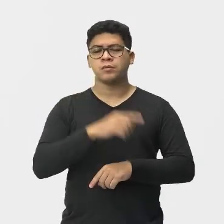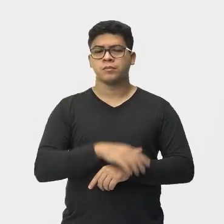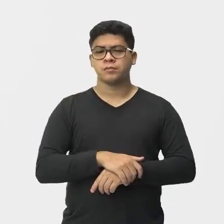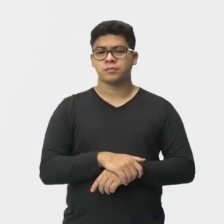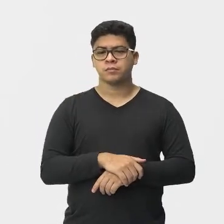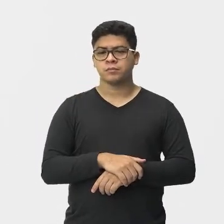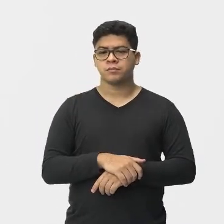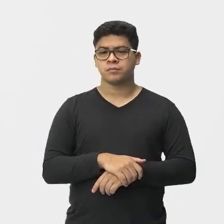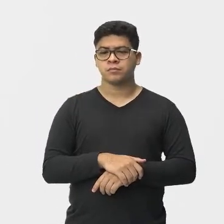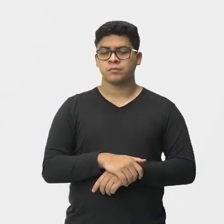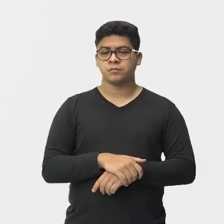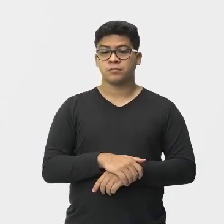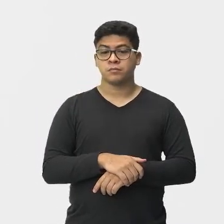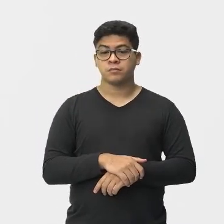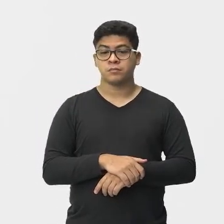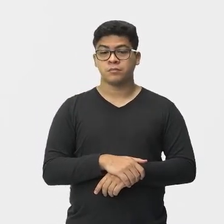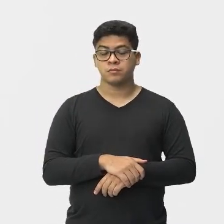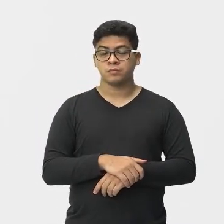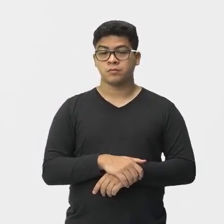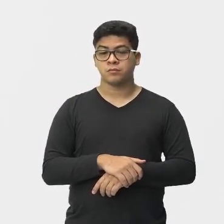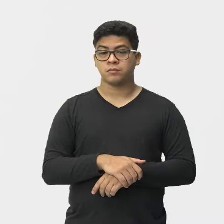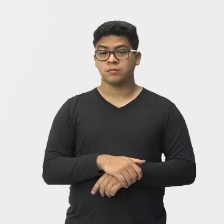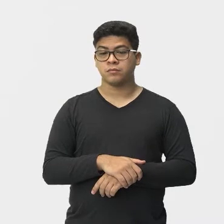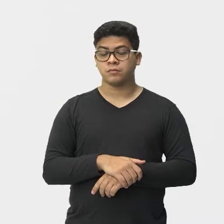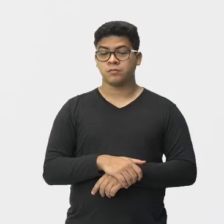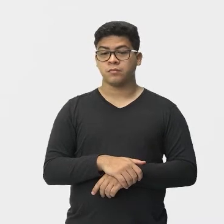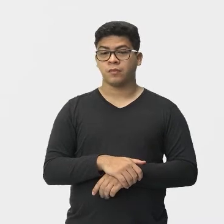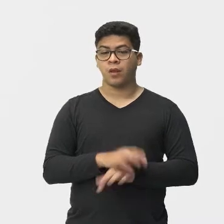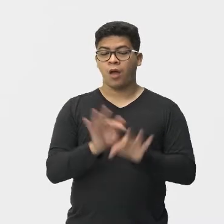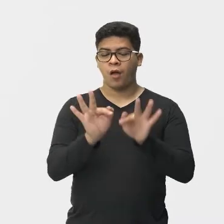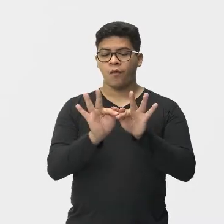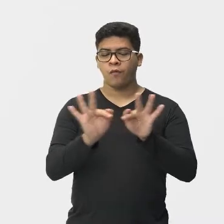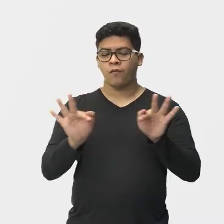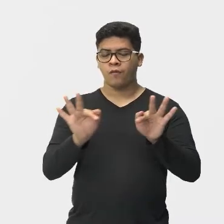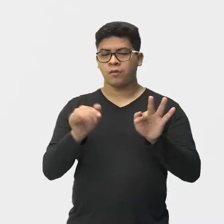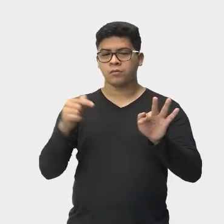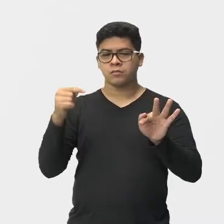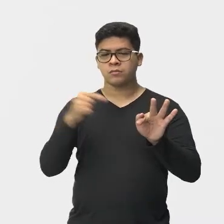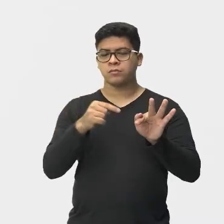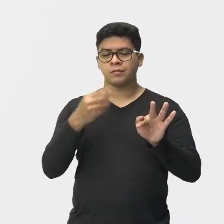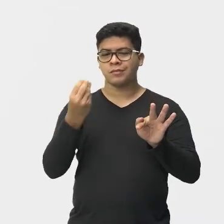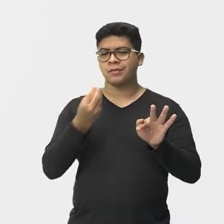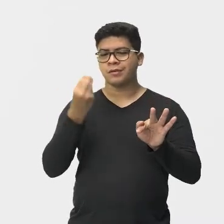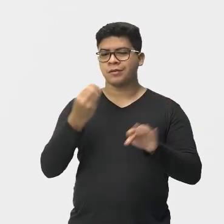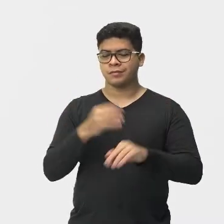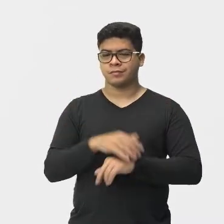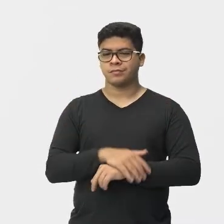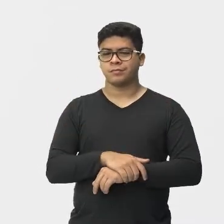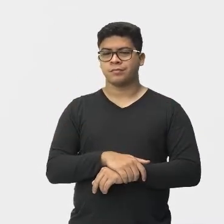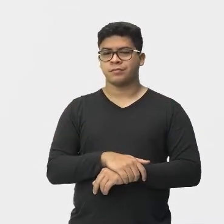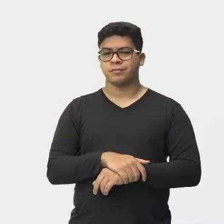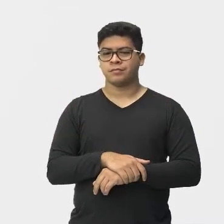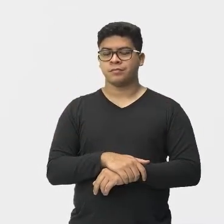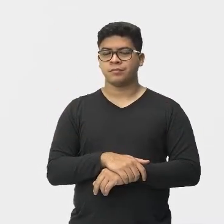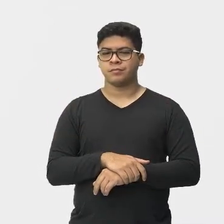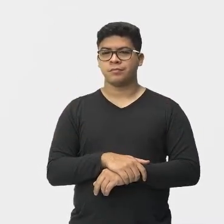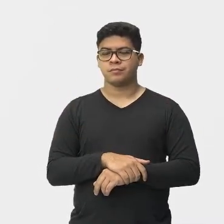suas muñecas. E aí eu substituí, ó, muñecas por las banha toda la